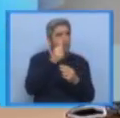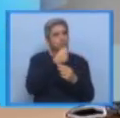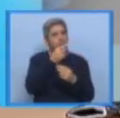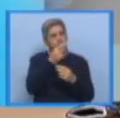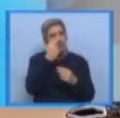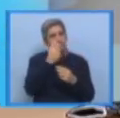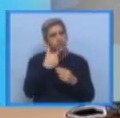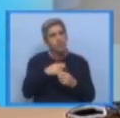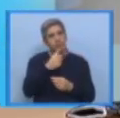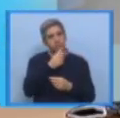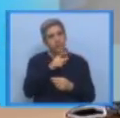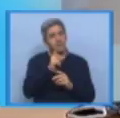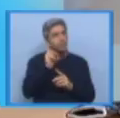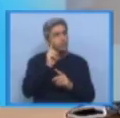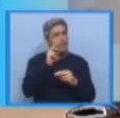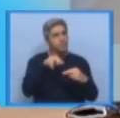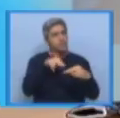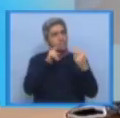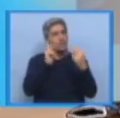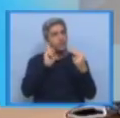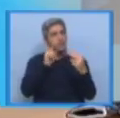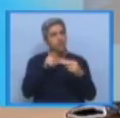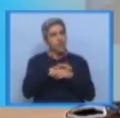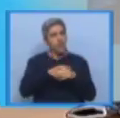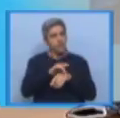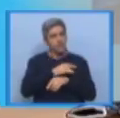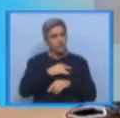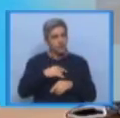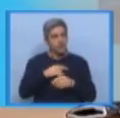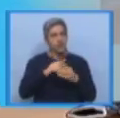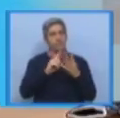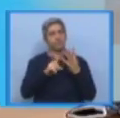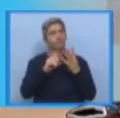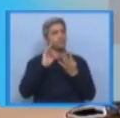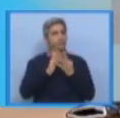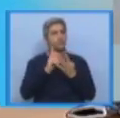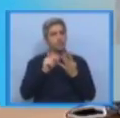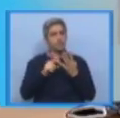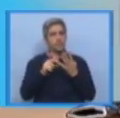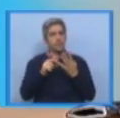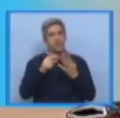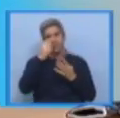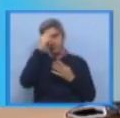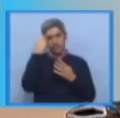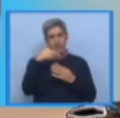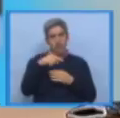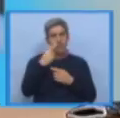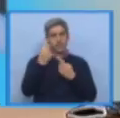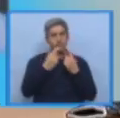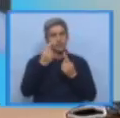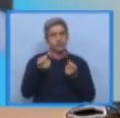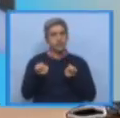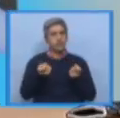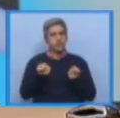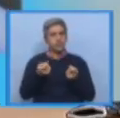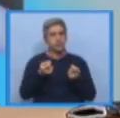do doente, porque isto é uma parte importante da medicina. E depois, por último, vamos falar também um bocadinho nesta dificuldade que às vezes há em